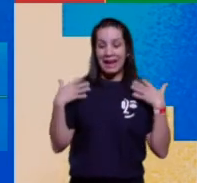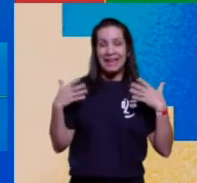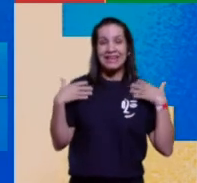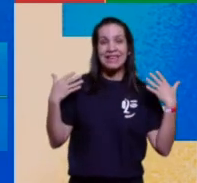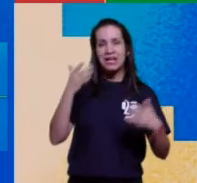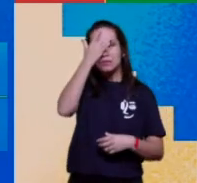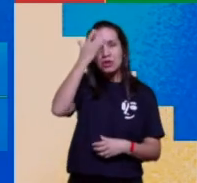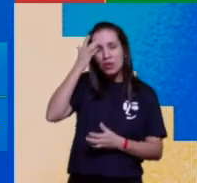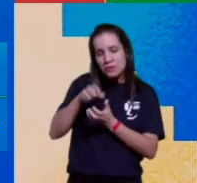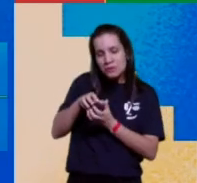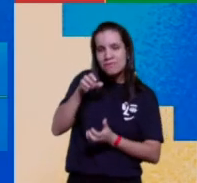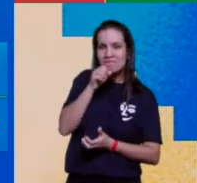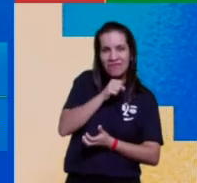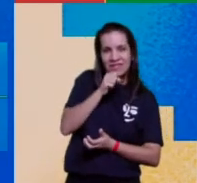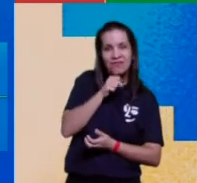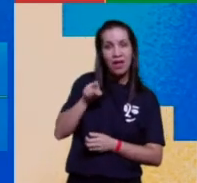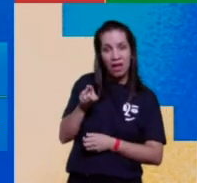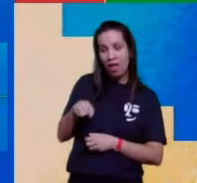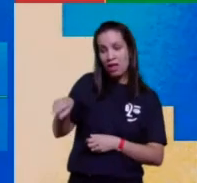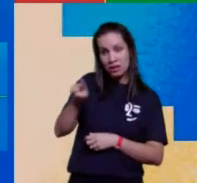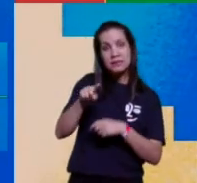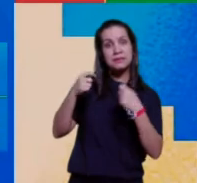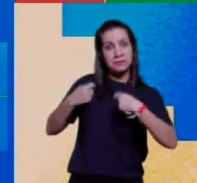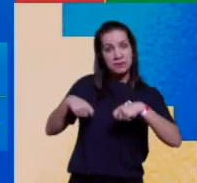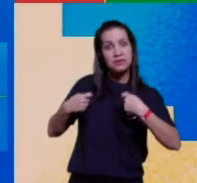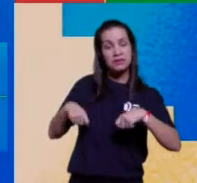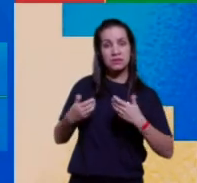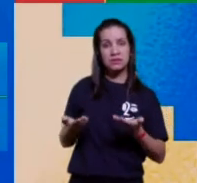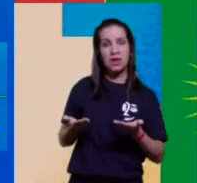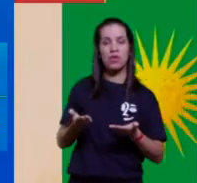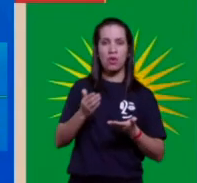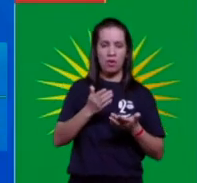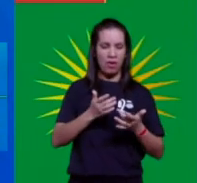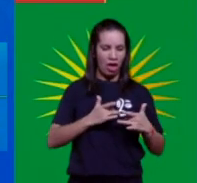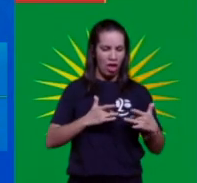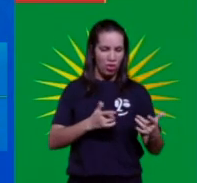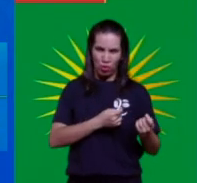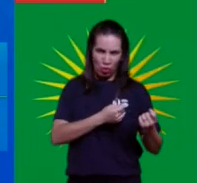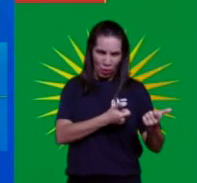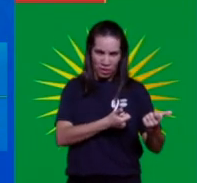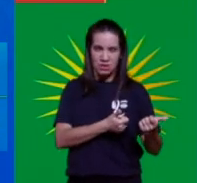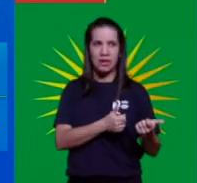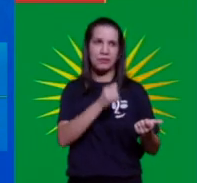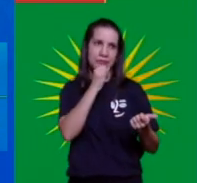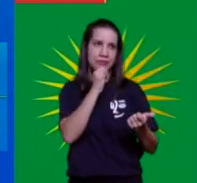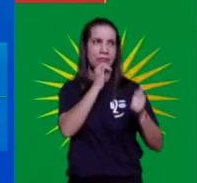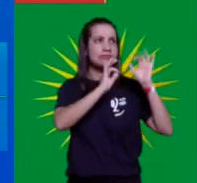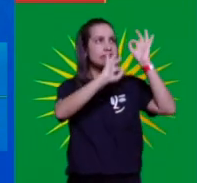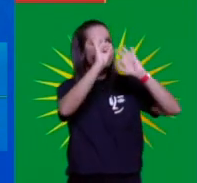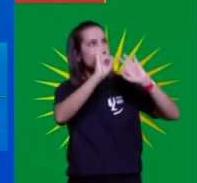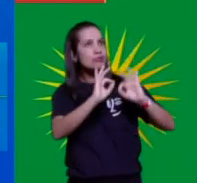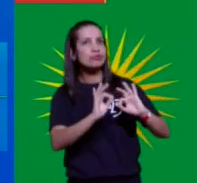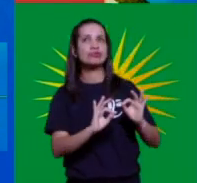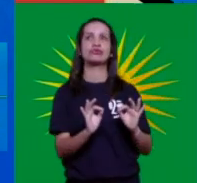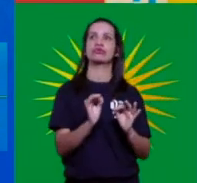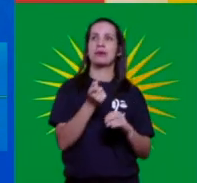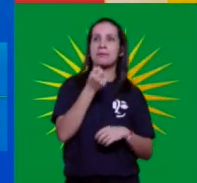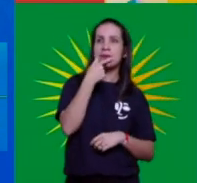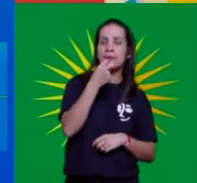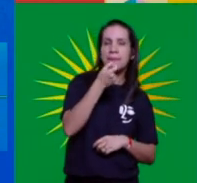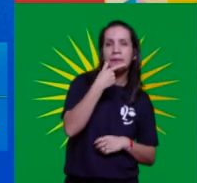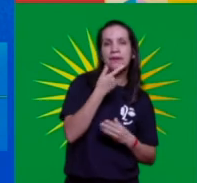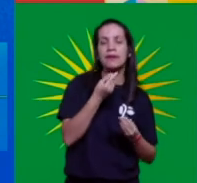né? Aqueles que necessitam sempre, não só de uma doação de estrutura, de